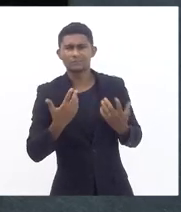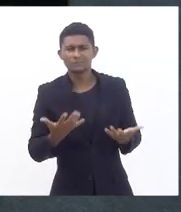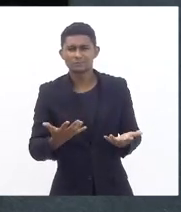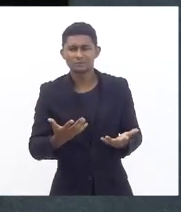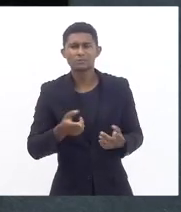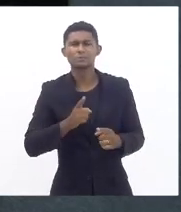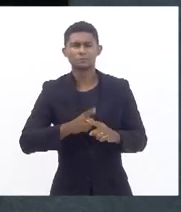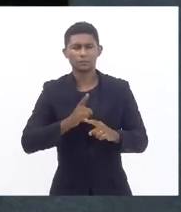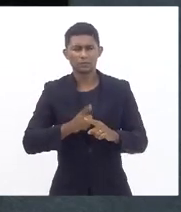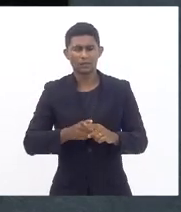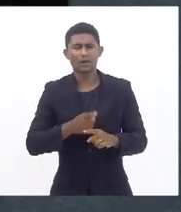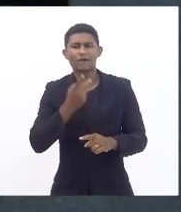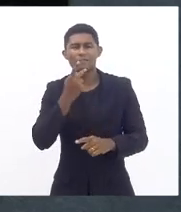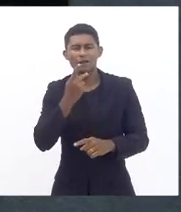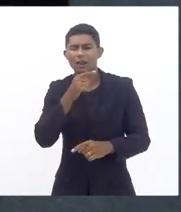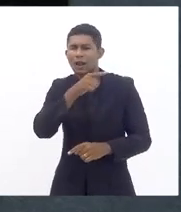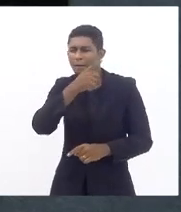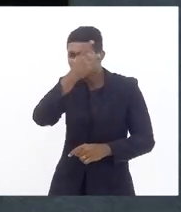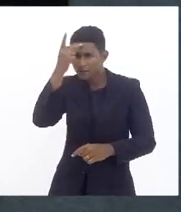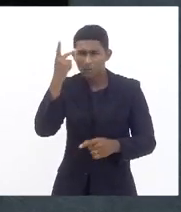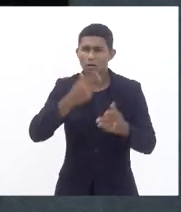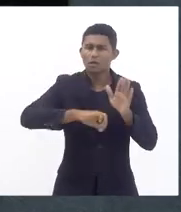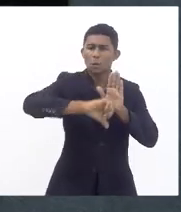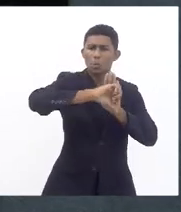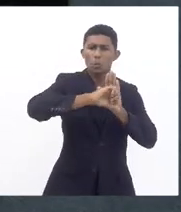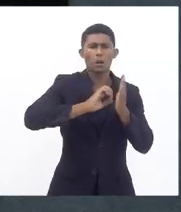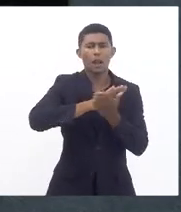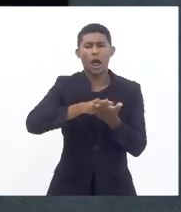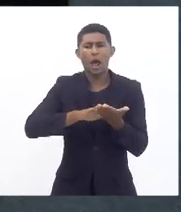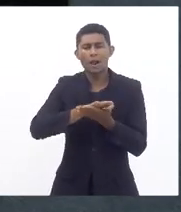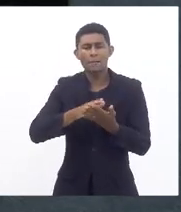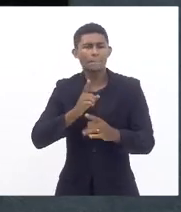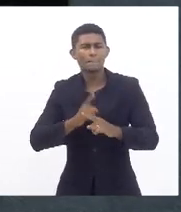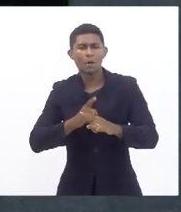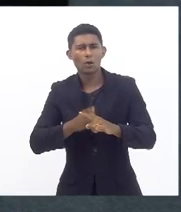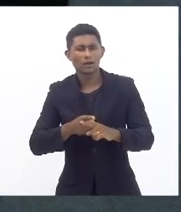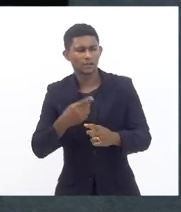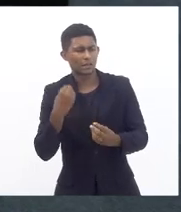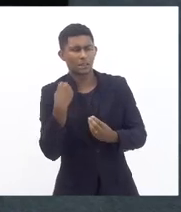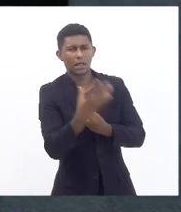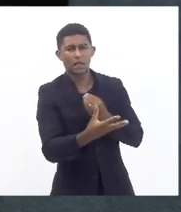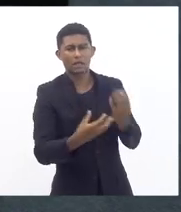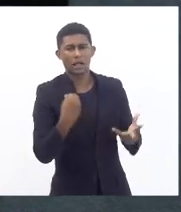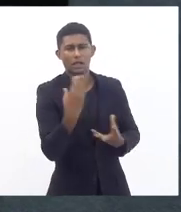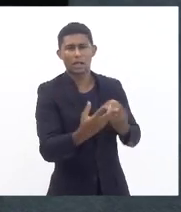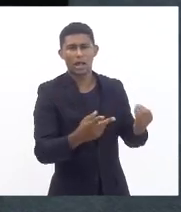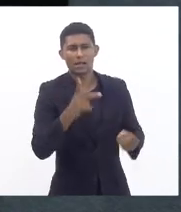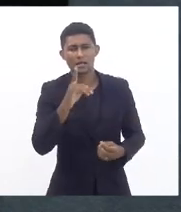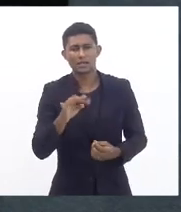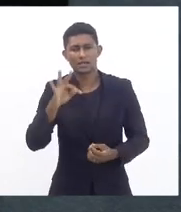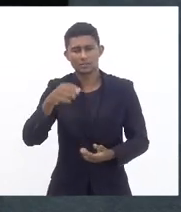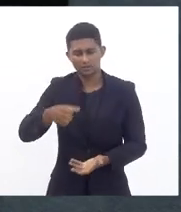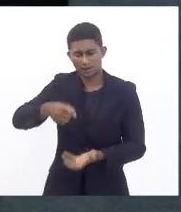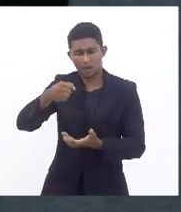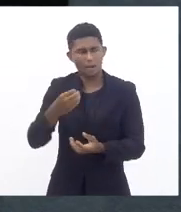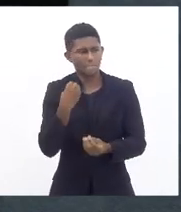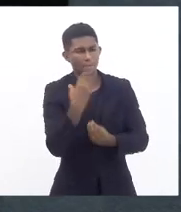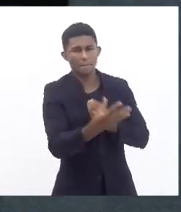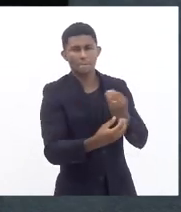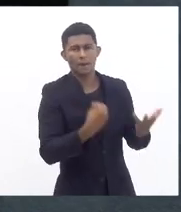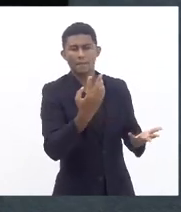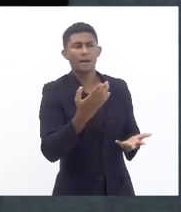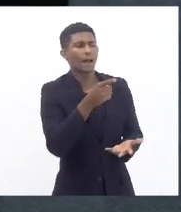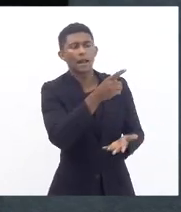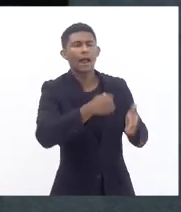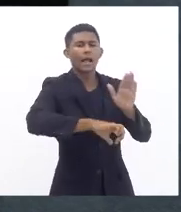e por que que vai dar o acesso, o absorvente, um kit diferenciado para alguém que havia